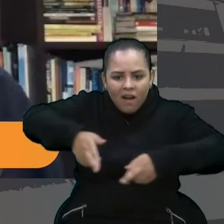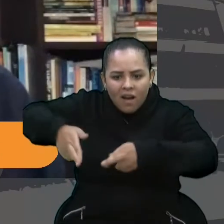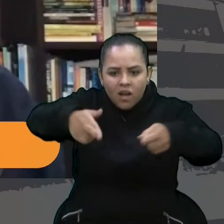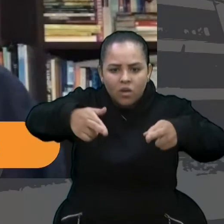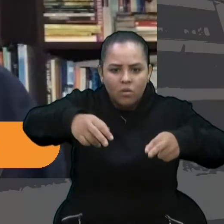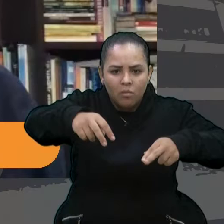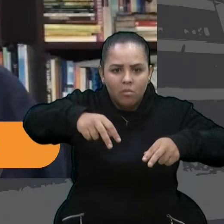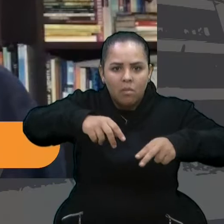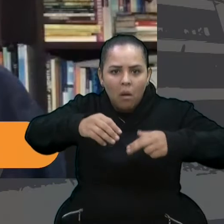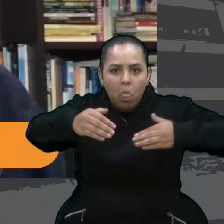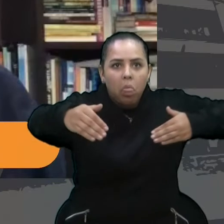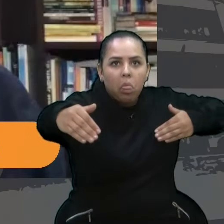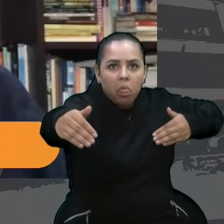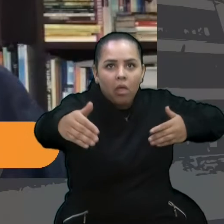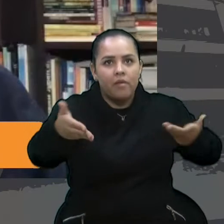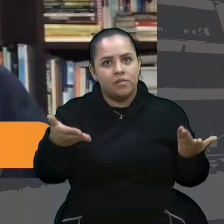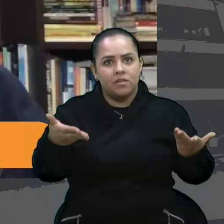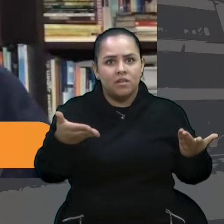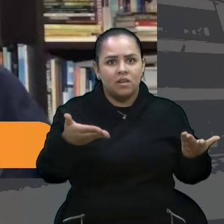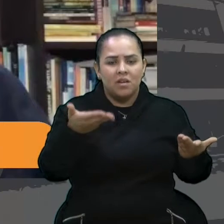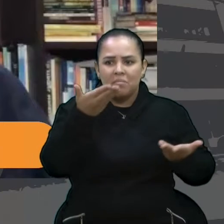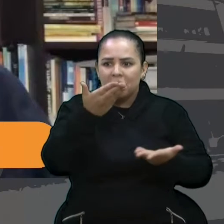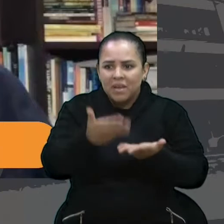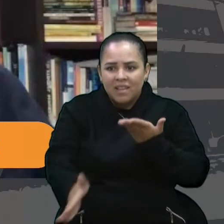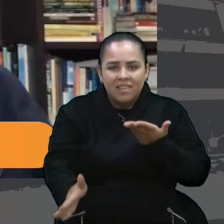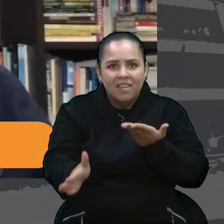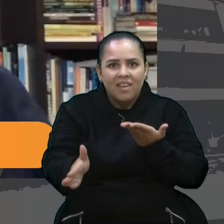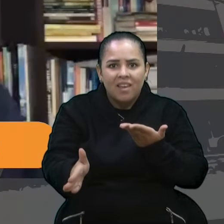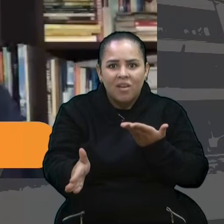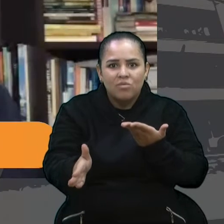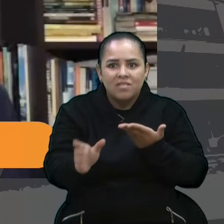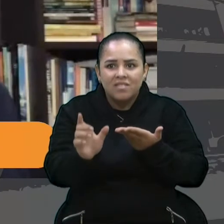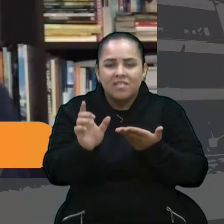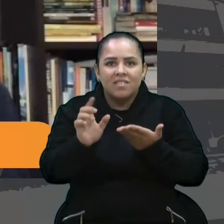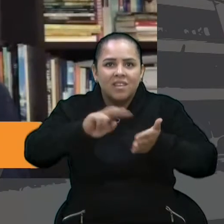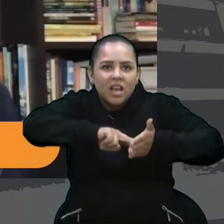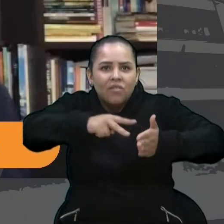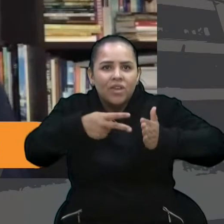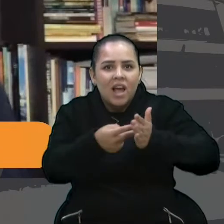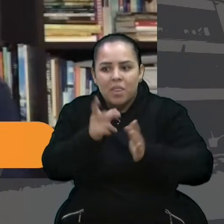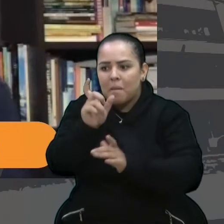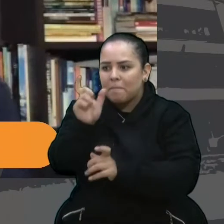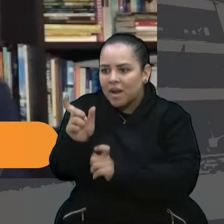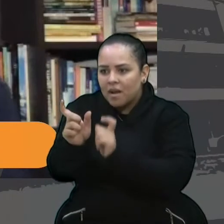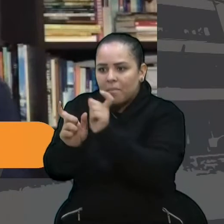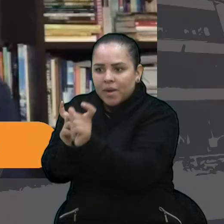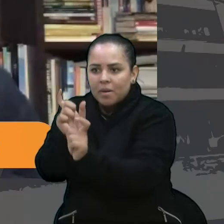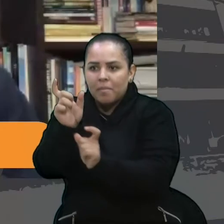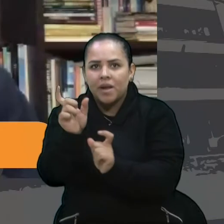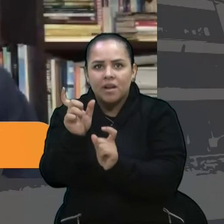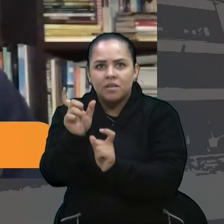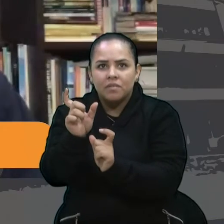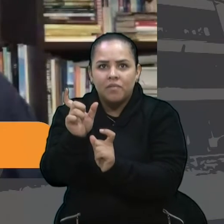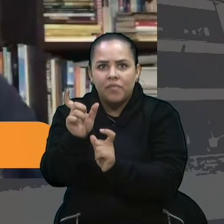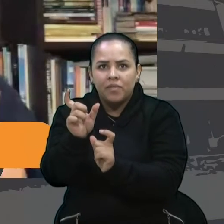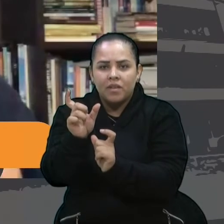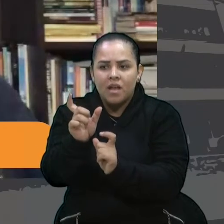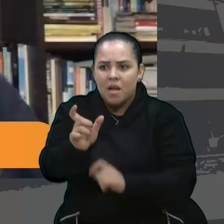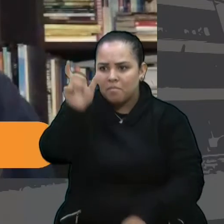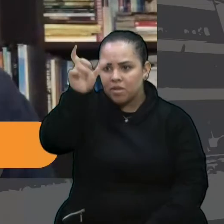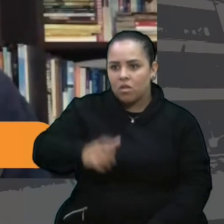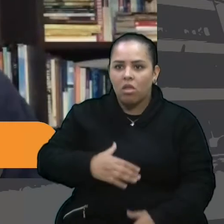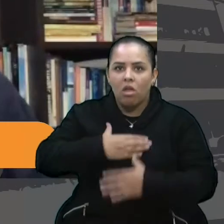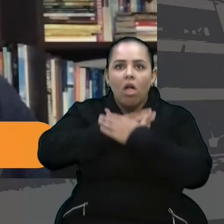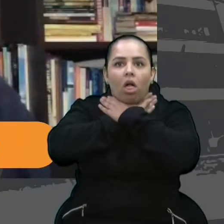coisinhas assim que as pessoas perderam a noção do significado das palavras. Né? Eu vejo toda hora o sujeito foi esgoelado ou